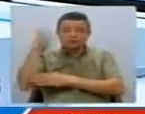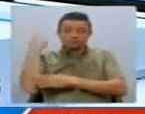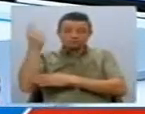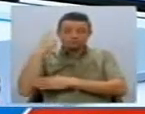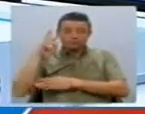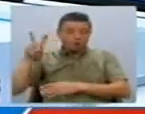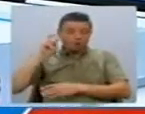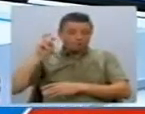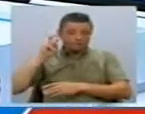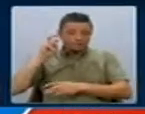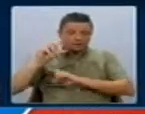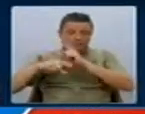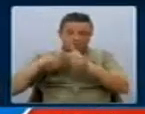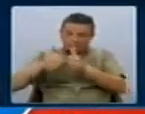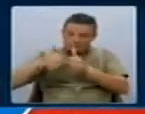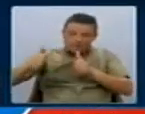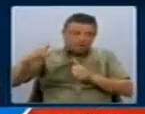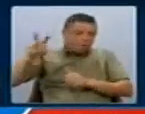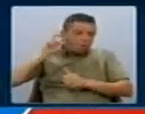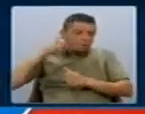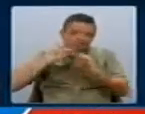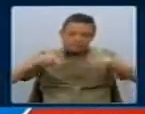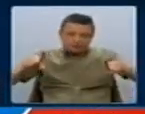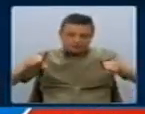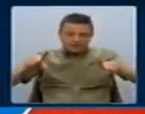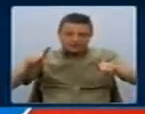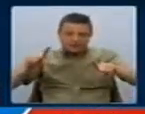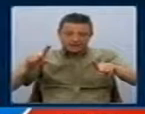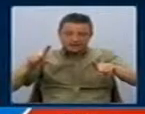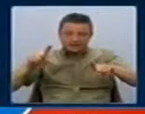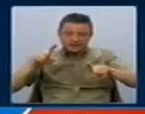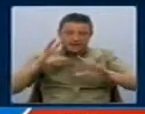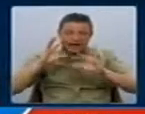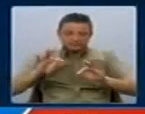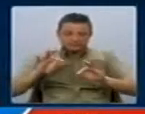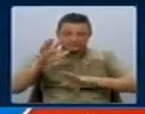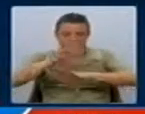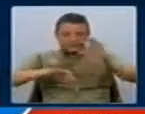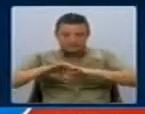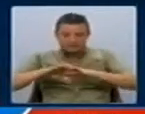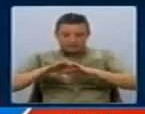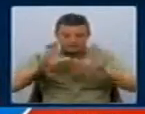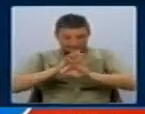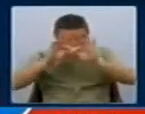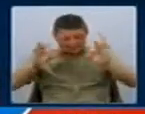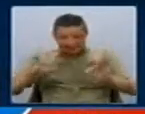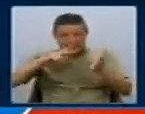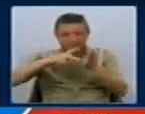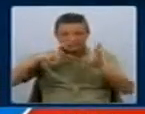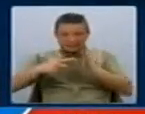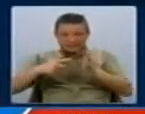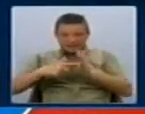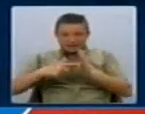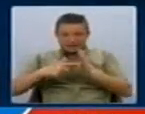nós ouvimos de uma certa maneira, e quando se afasta de nós, ouvimos de uma outra maneira, de mais grave a mais agudo. E o que eles fizeram foi fazer exatamente a mesma técnica, utilizando